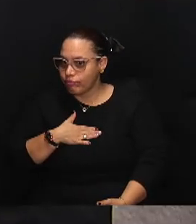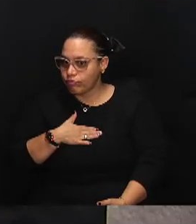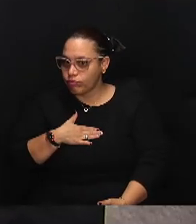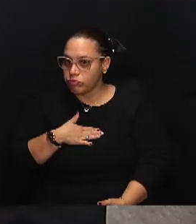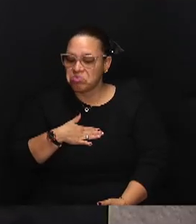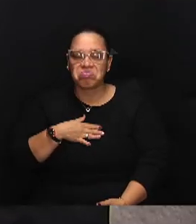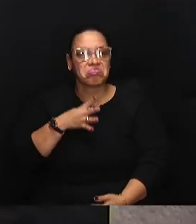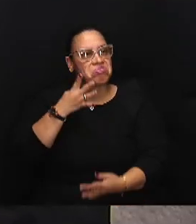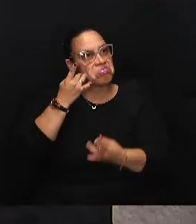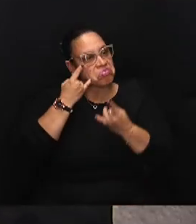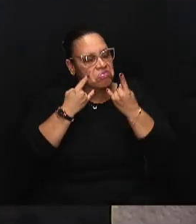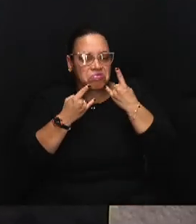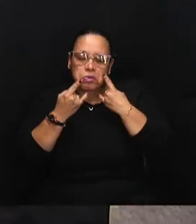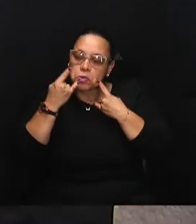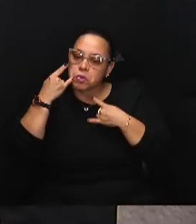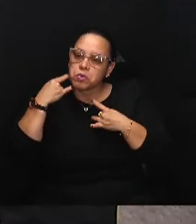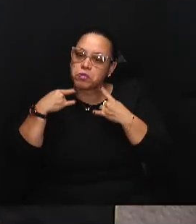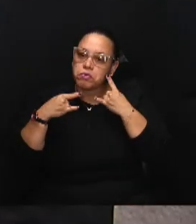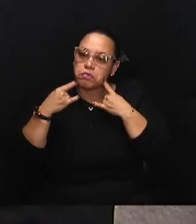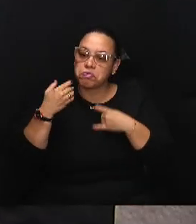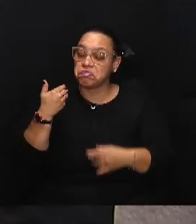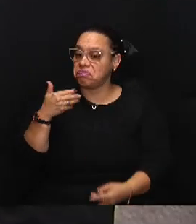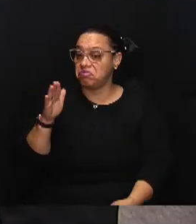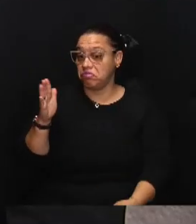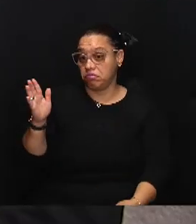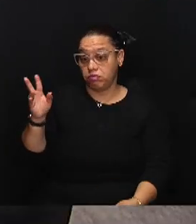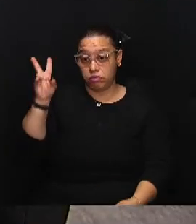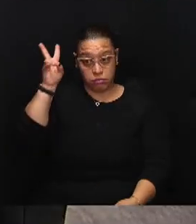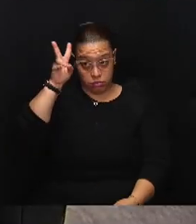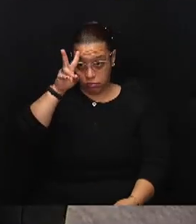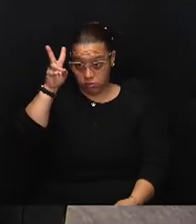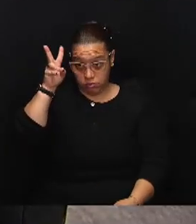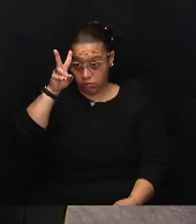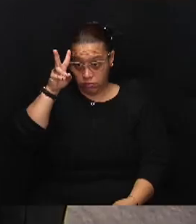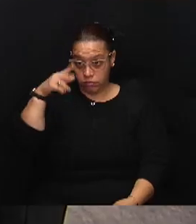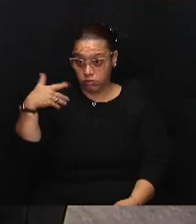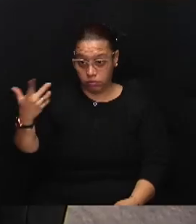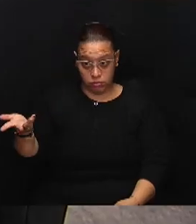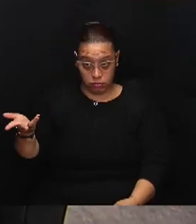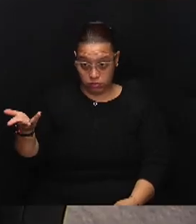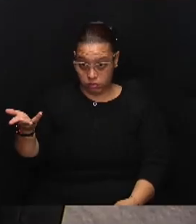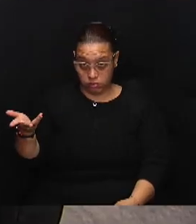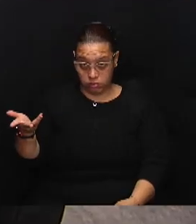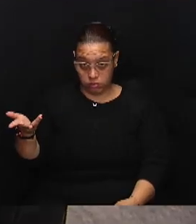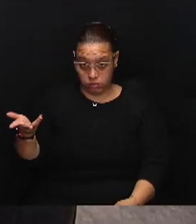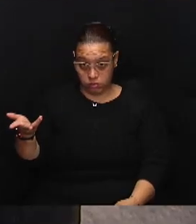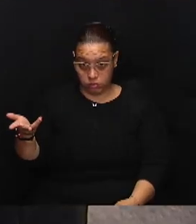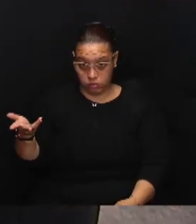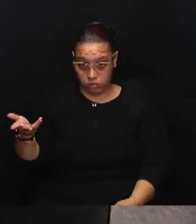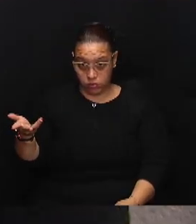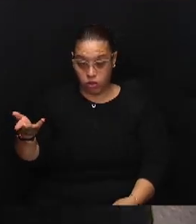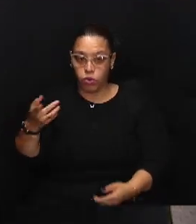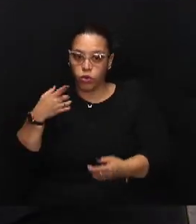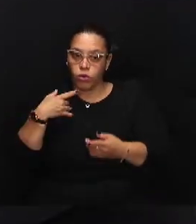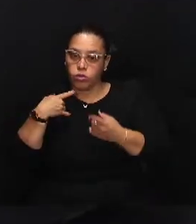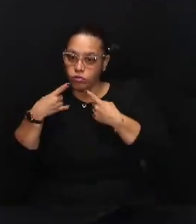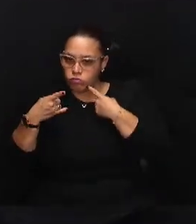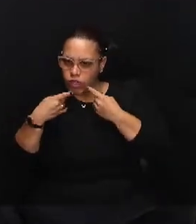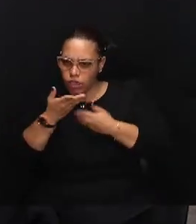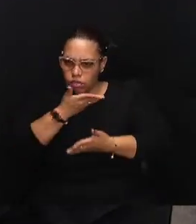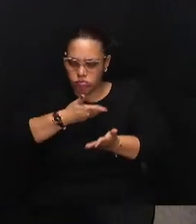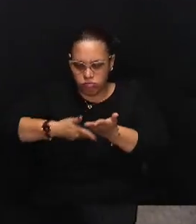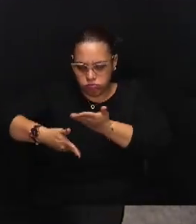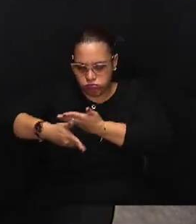super interessante, porque por mais que as histórias acabem dialogando